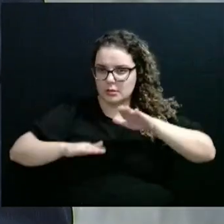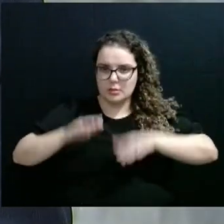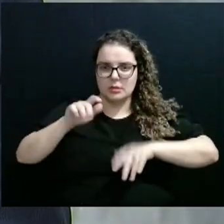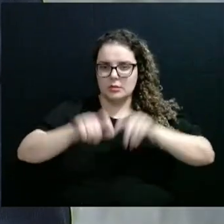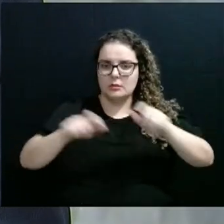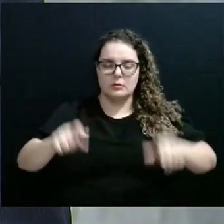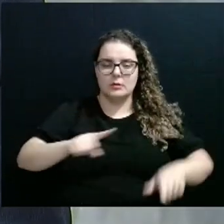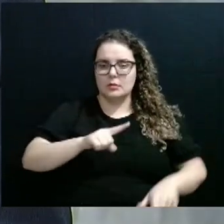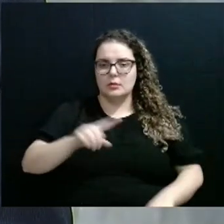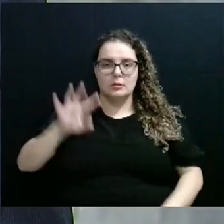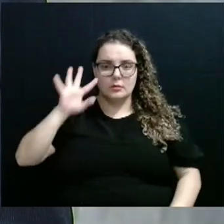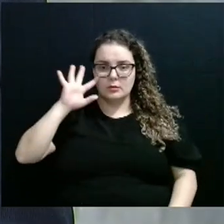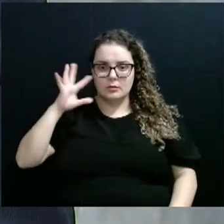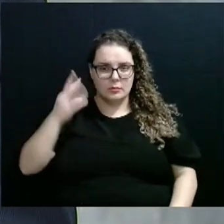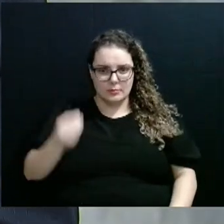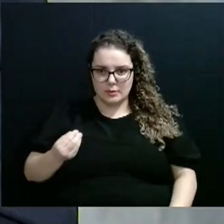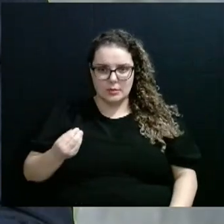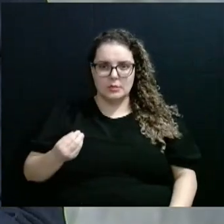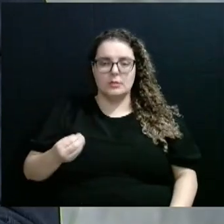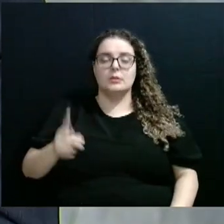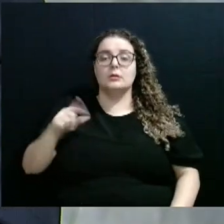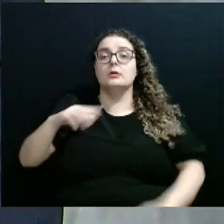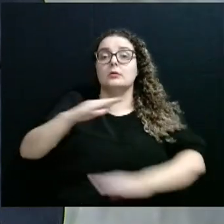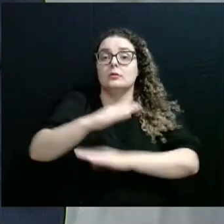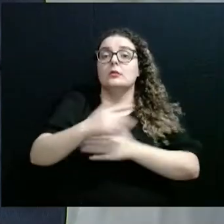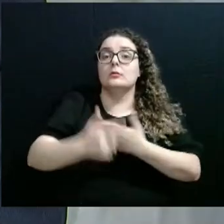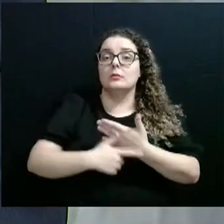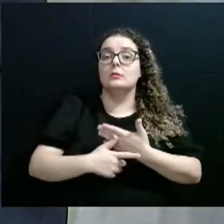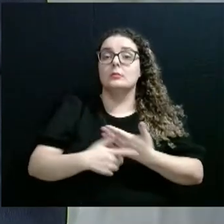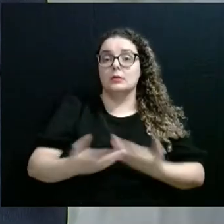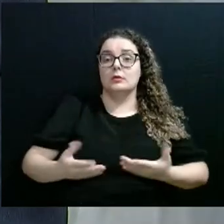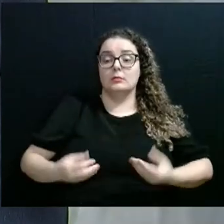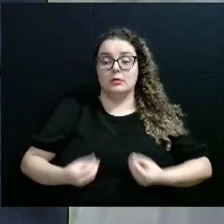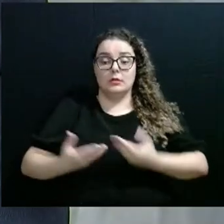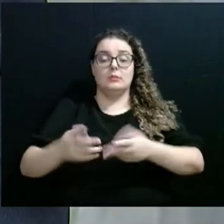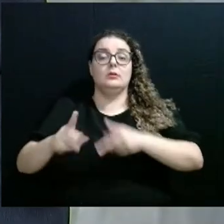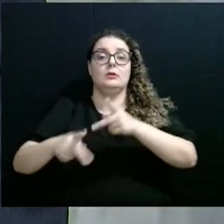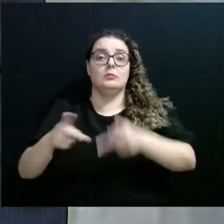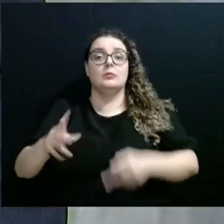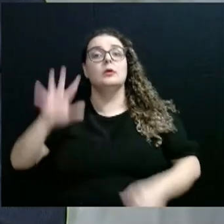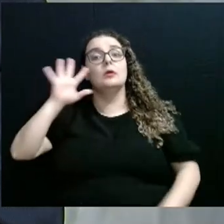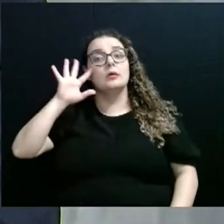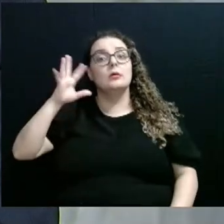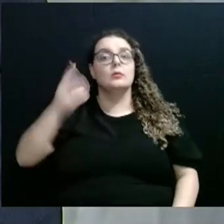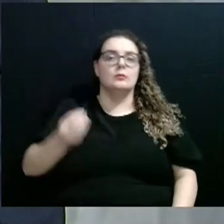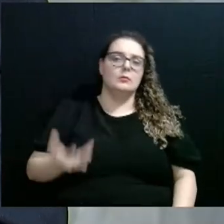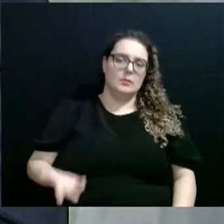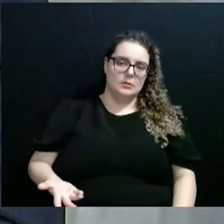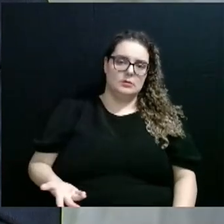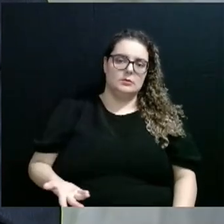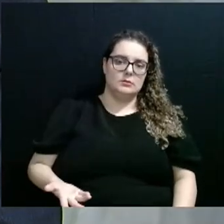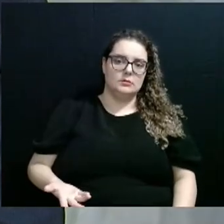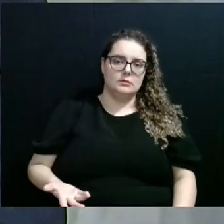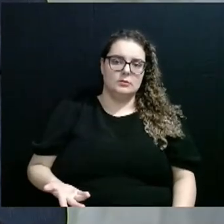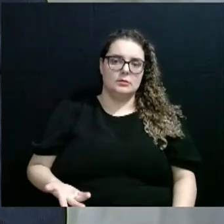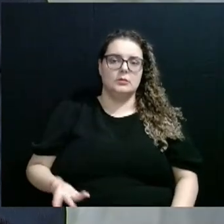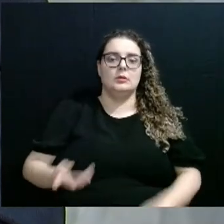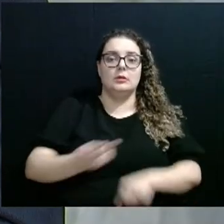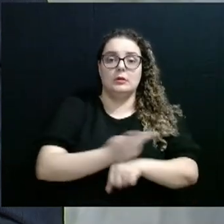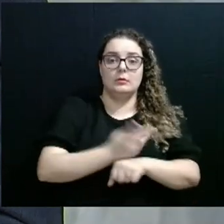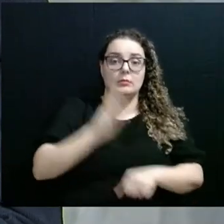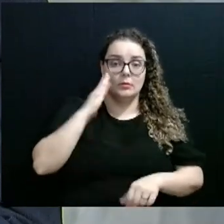Municipal, através da sua Comissão do Meio Ambiente, levar a população de Campinas, buscar o entendimento, levar o